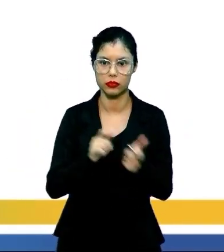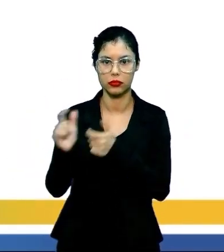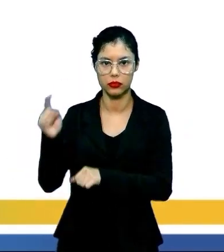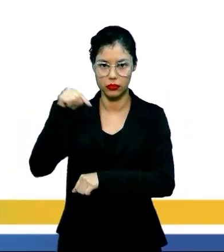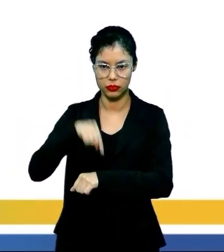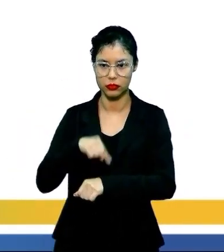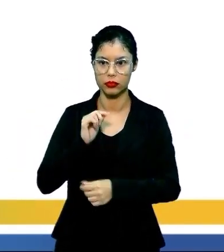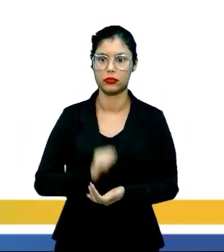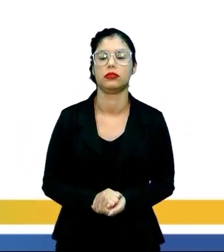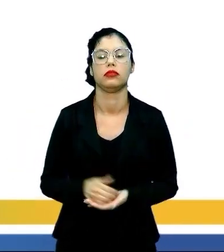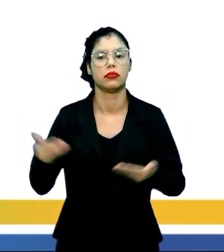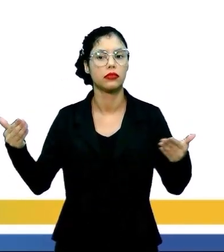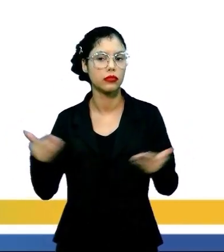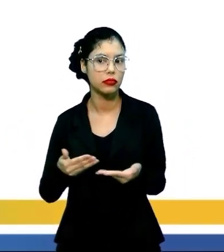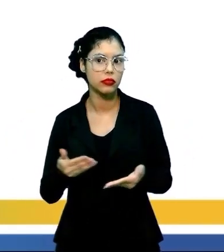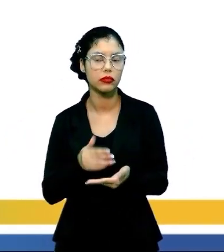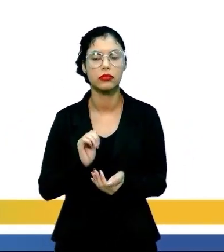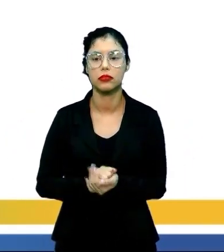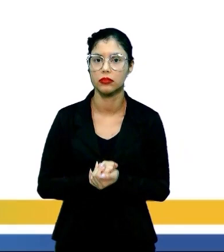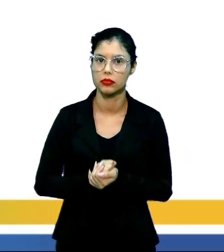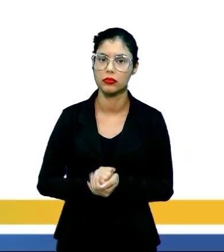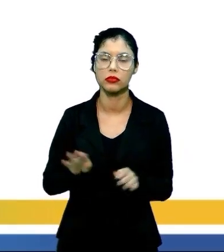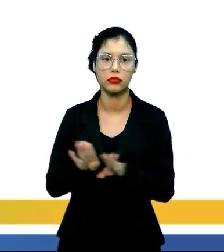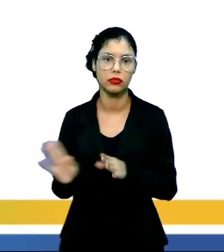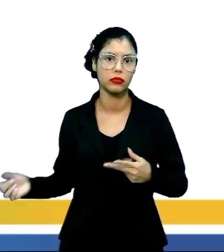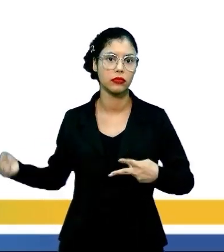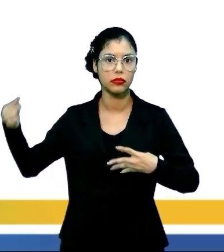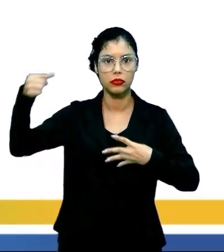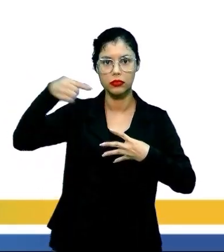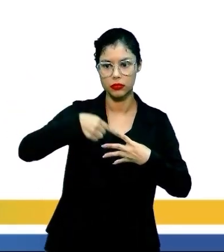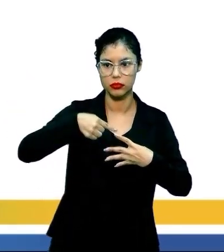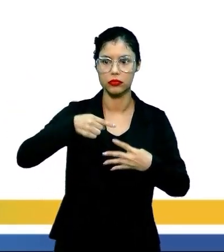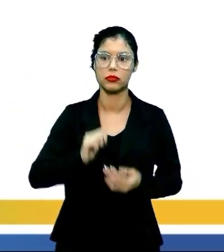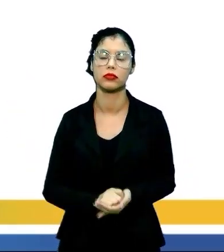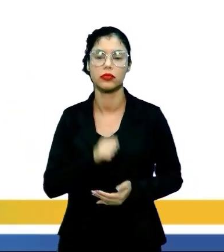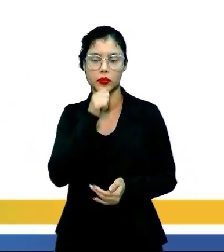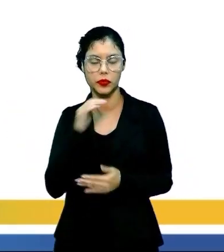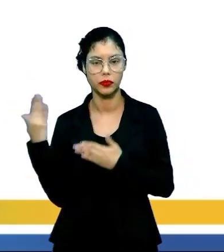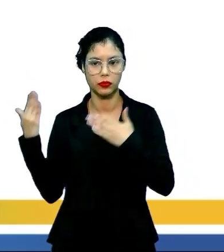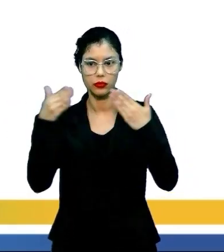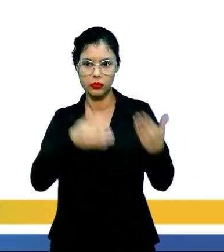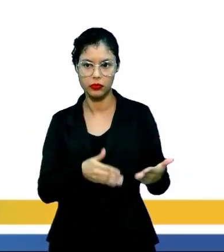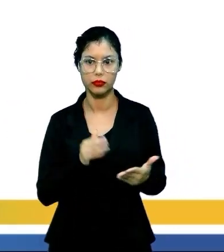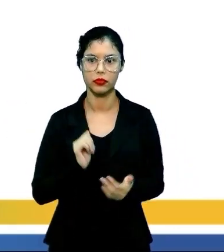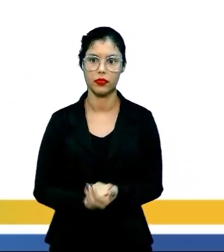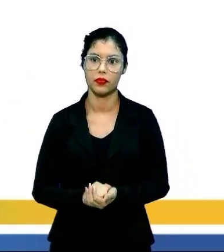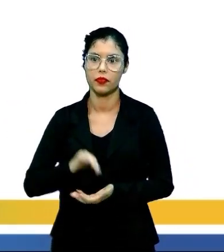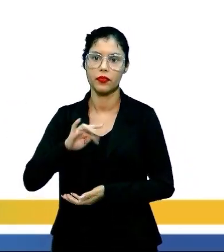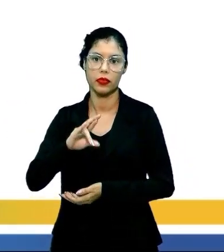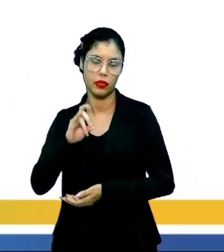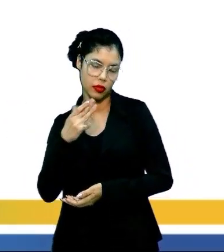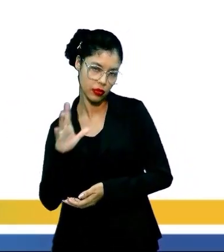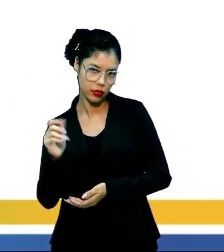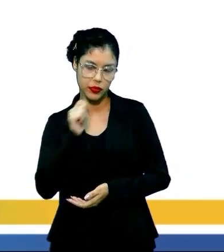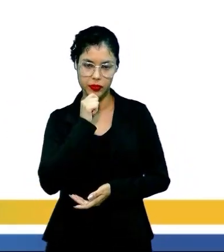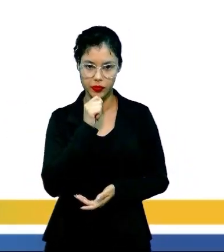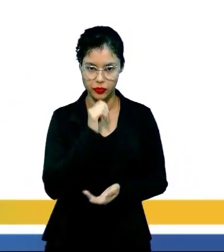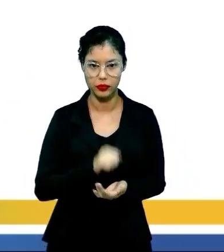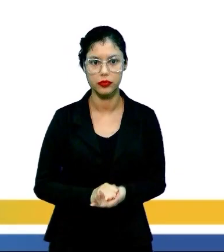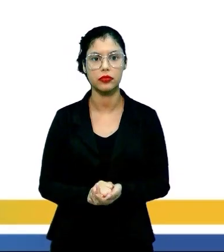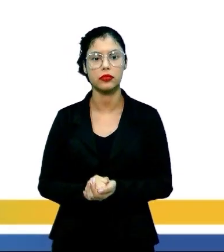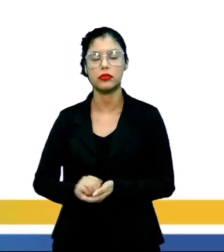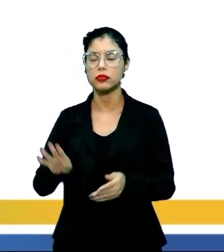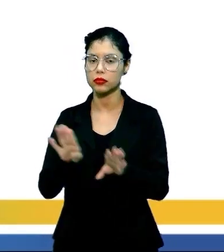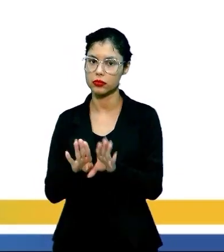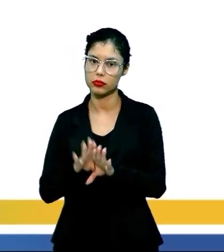de tempo. E agora, o simbolismo, que é o nosso enfoque. Então, a gente tem uma maturação maior da